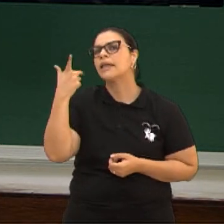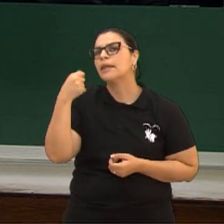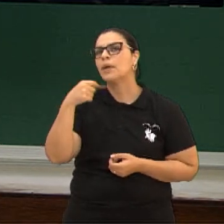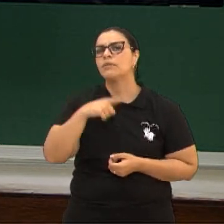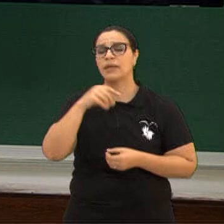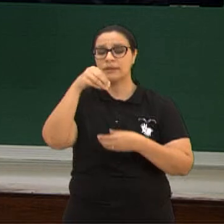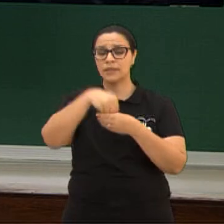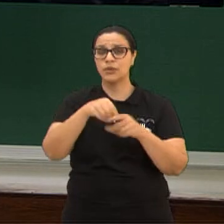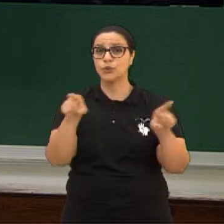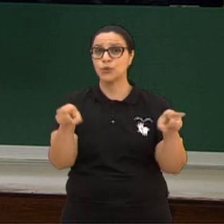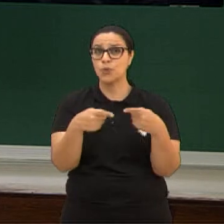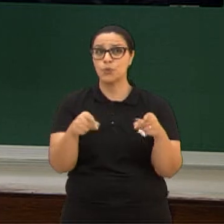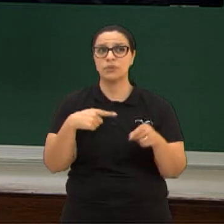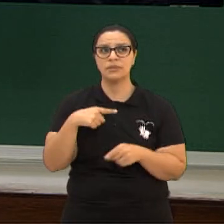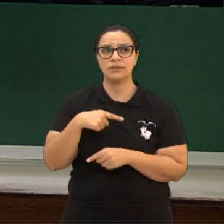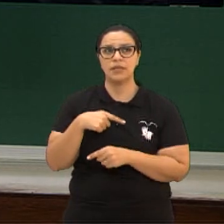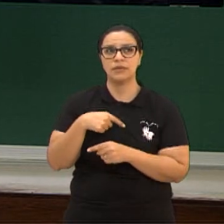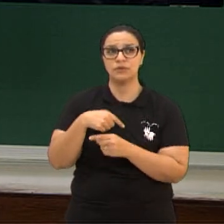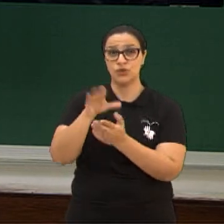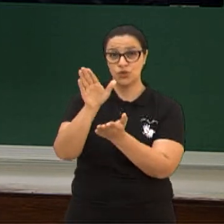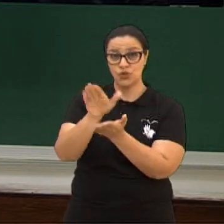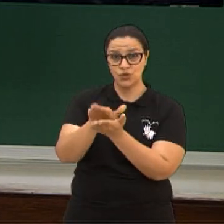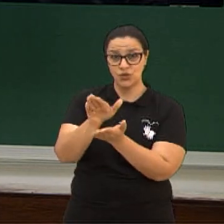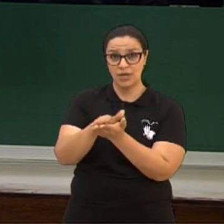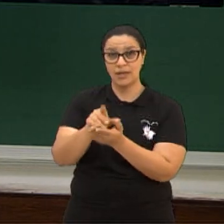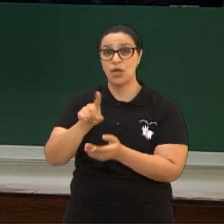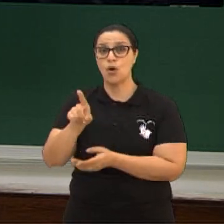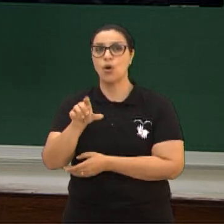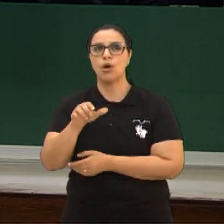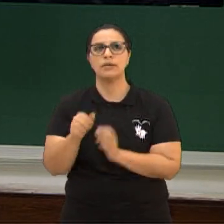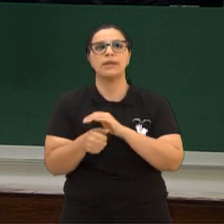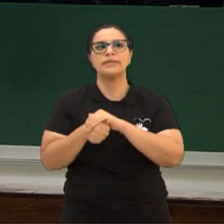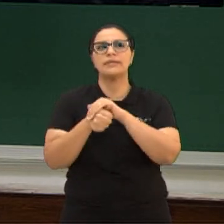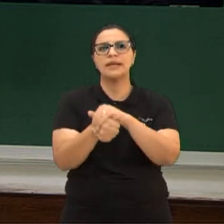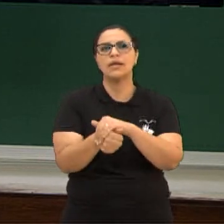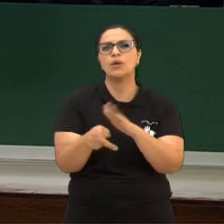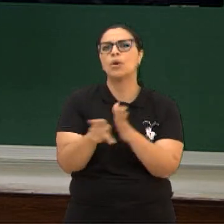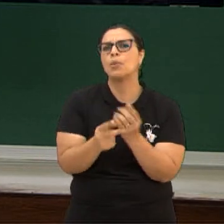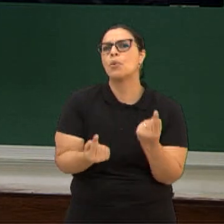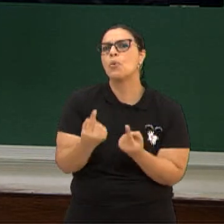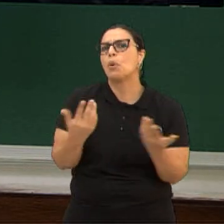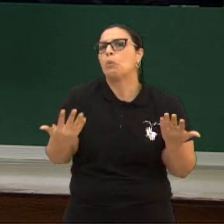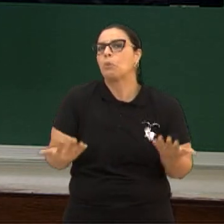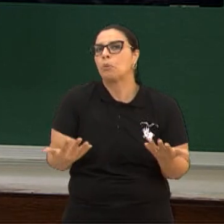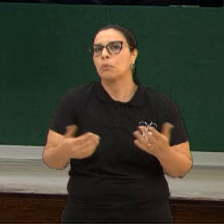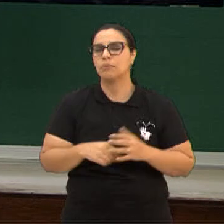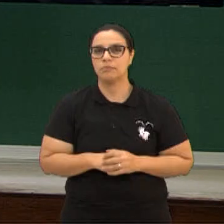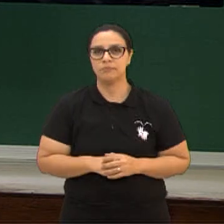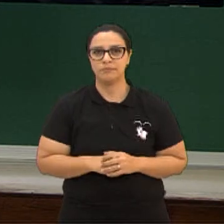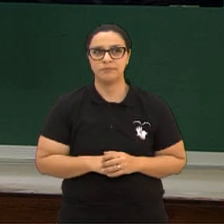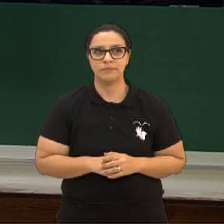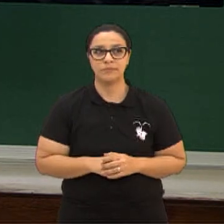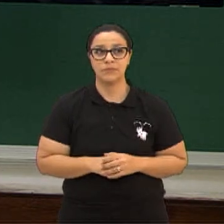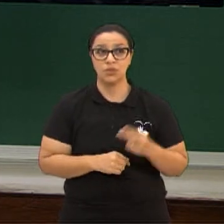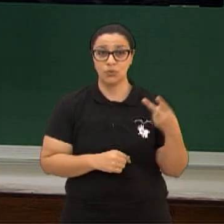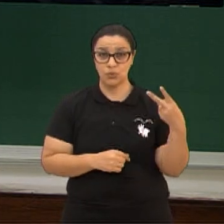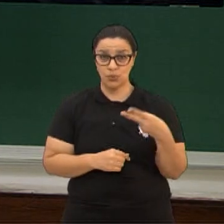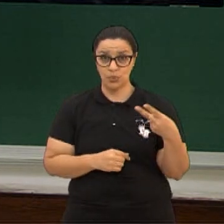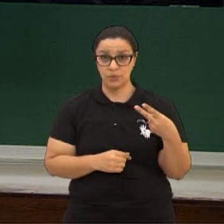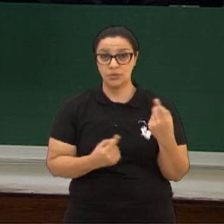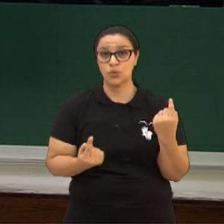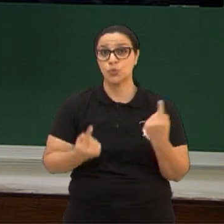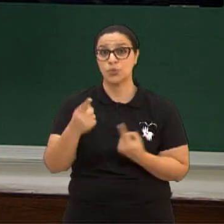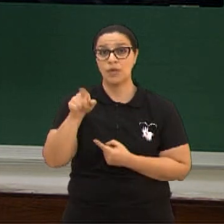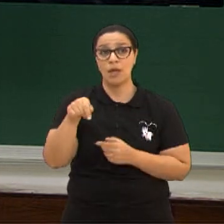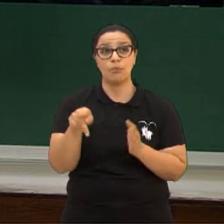música então? Jacaré e crocodilo, tartaruga e cágado. E agora? 2. O